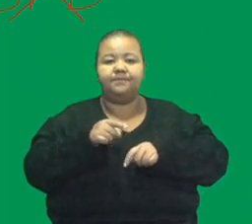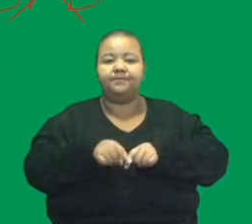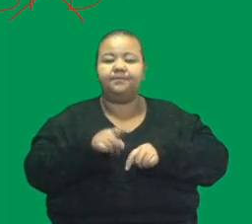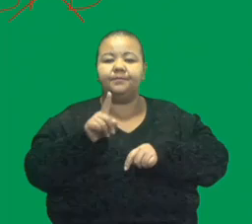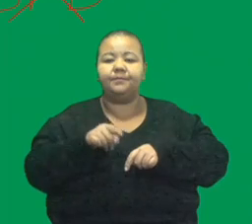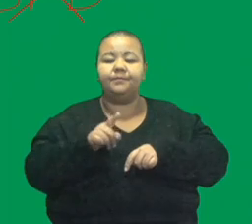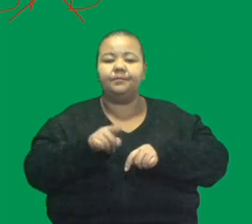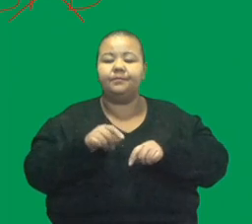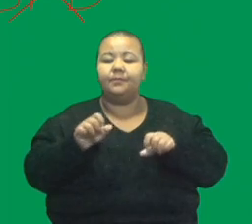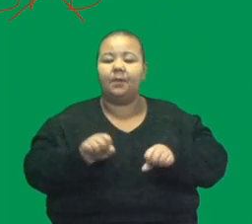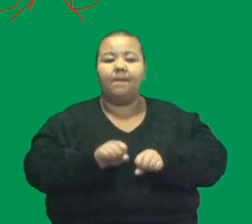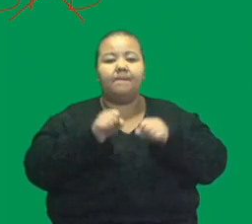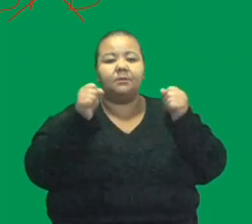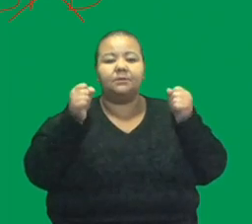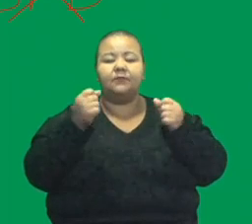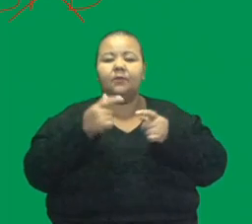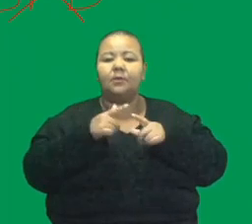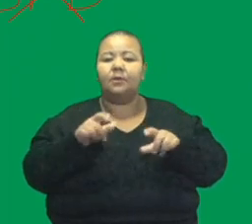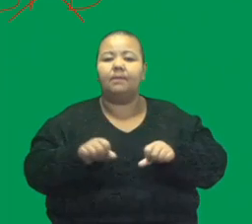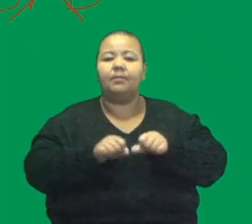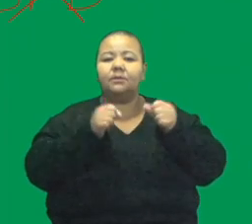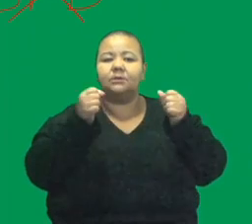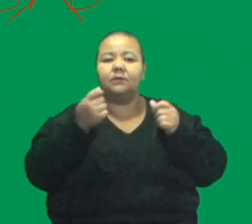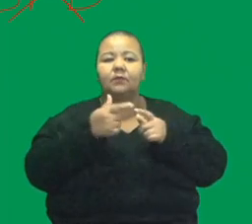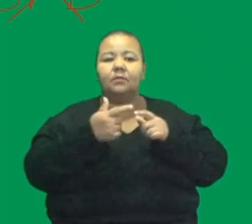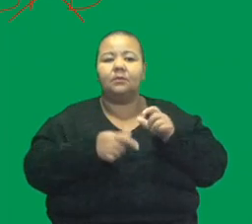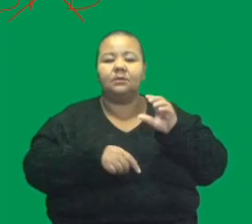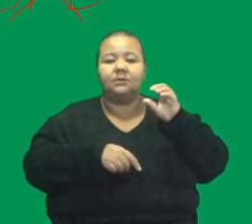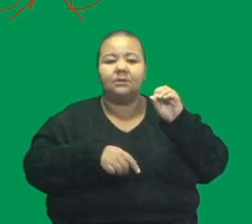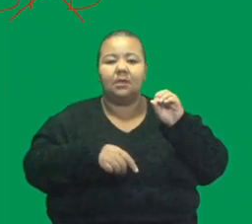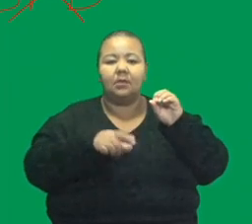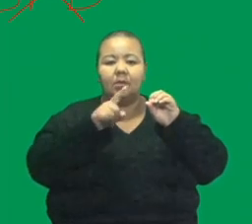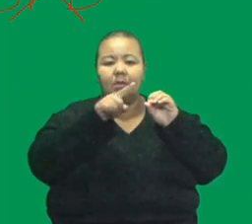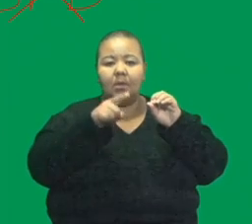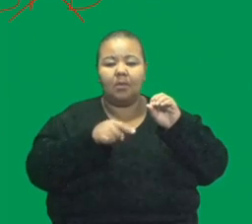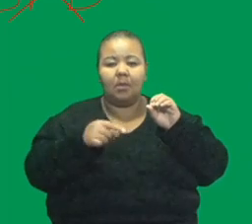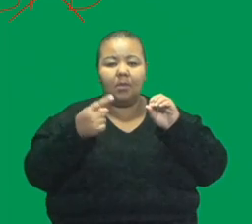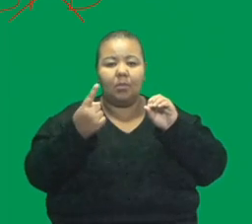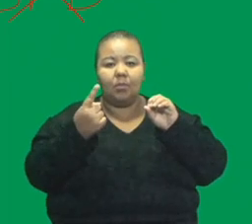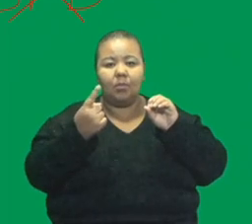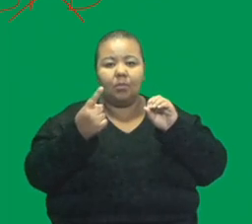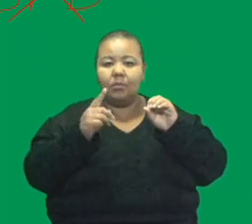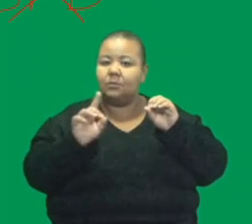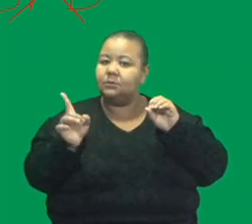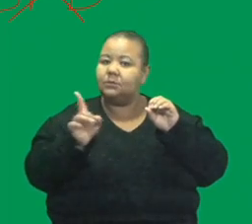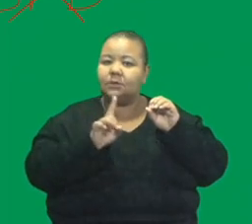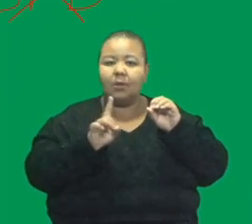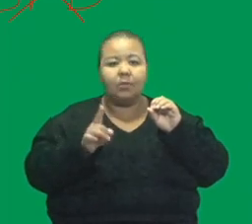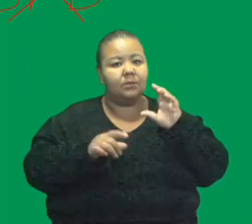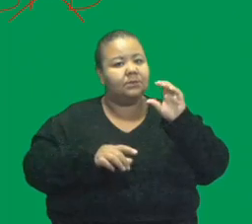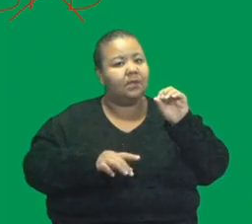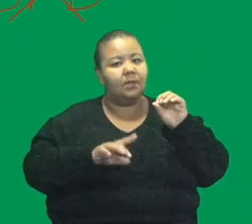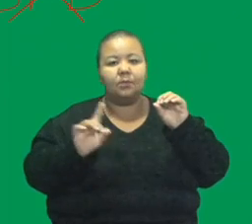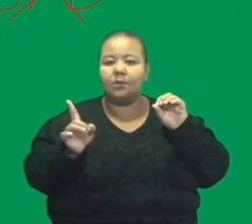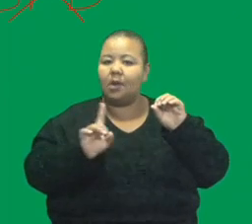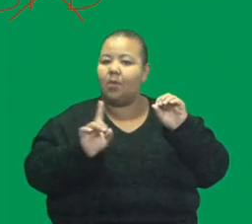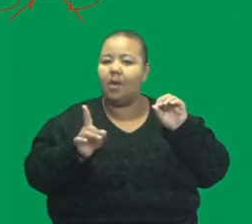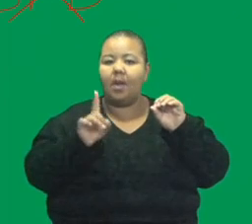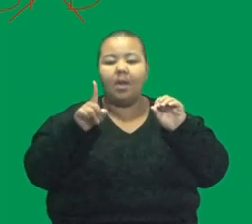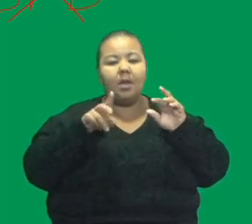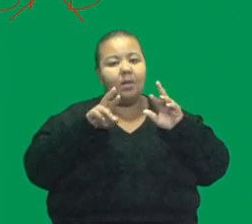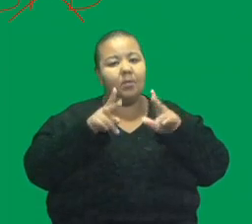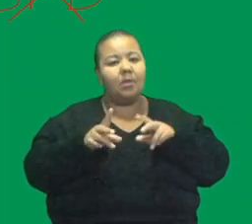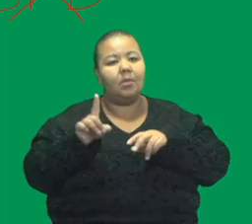é impossível. Por que ele é impossível? 0 é igual a 1? Não, 0 não é igual a 1. Então, ele é um